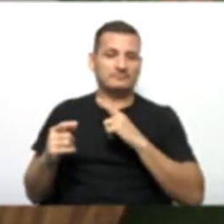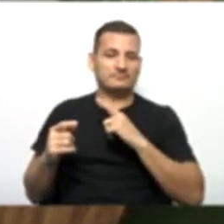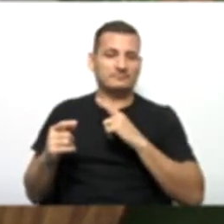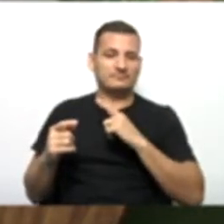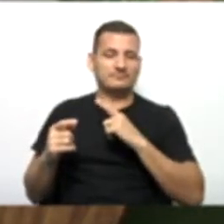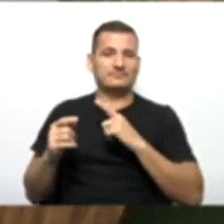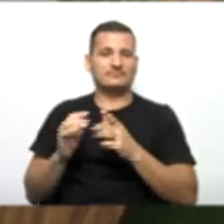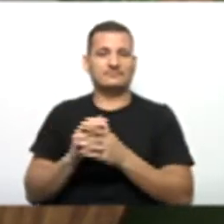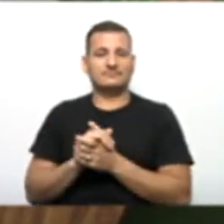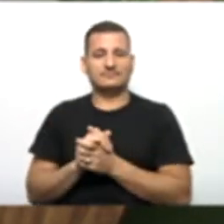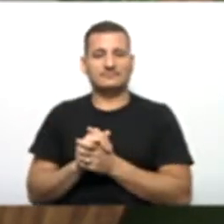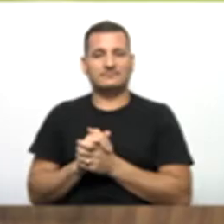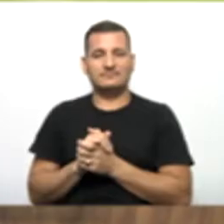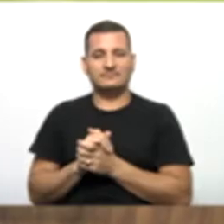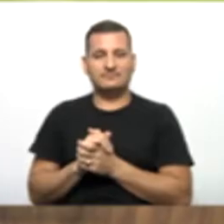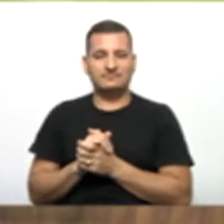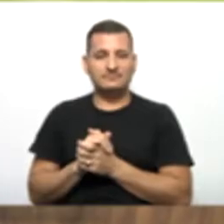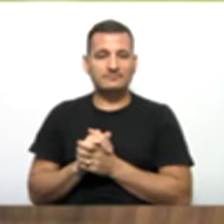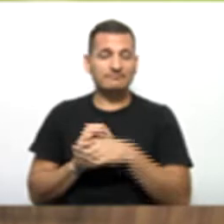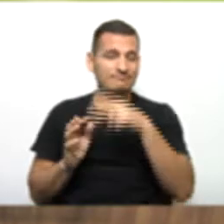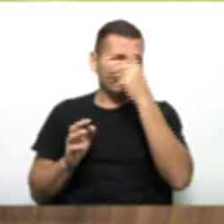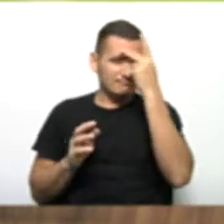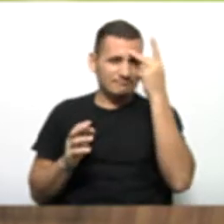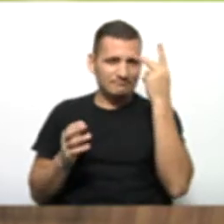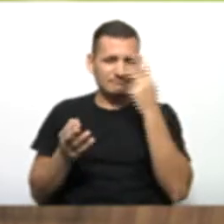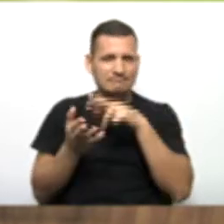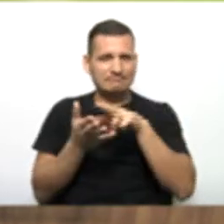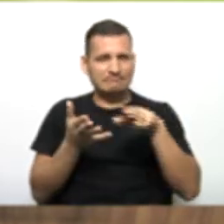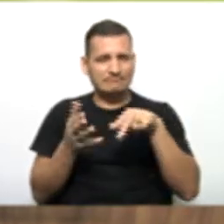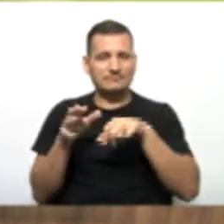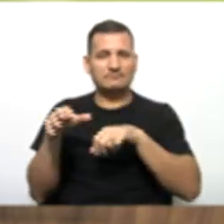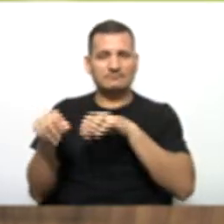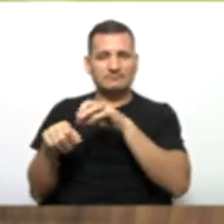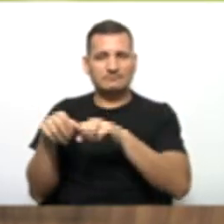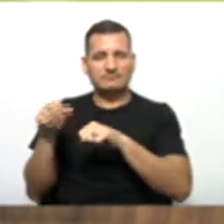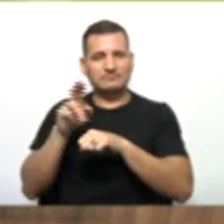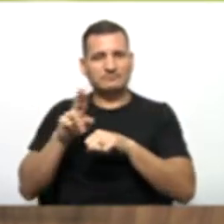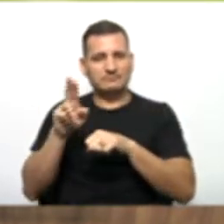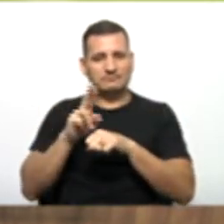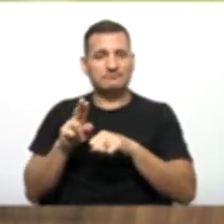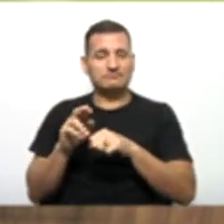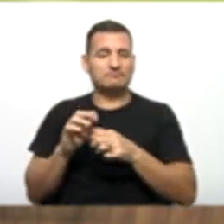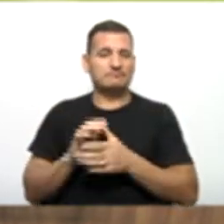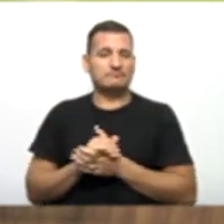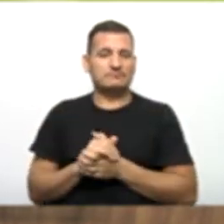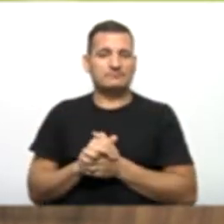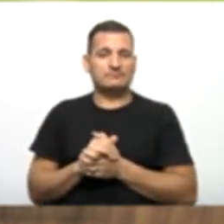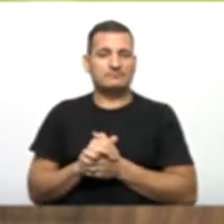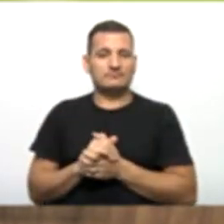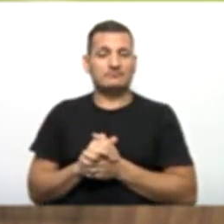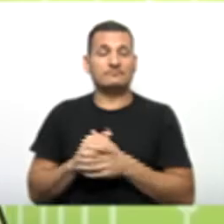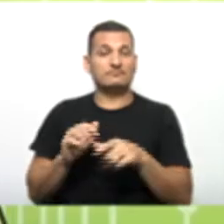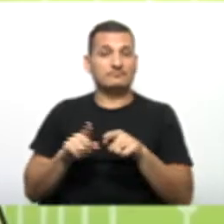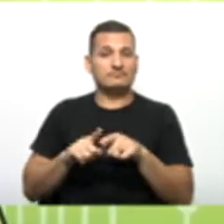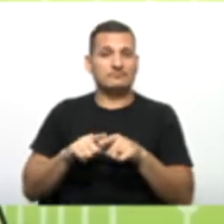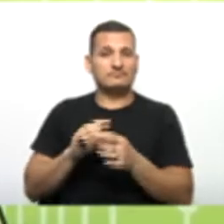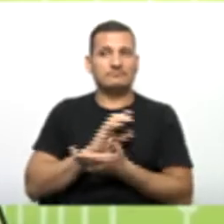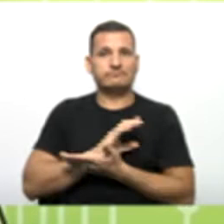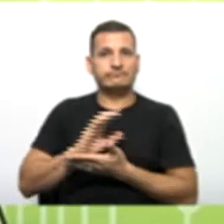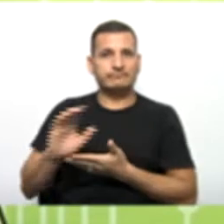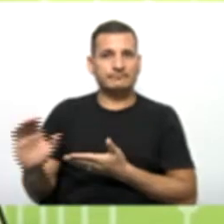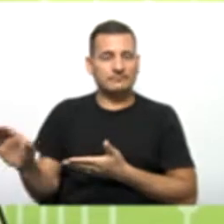arrojado tanto de pessoas que utilizam a professora é um negócio bem robusto com certeza o investimento é muito alto você